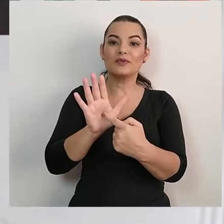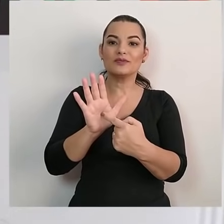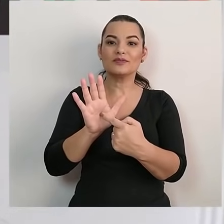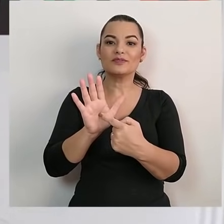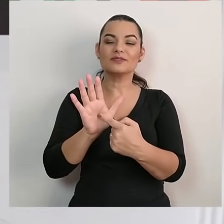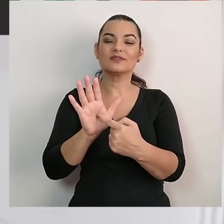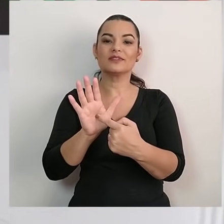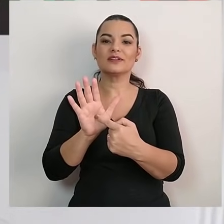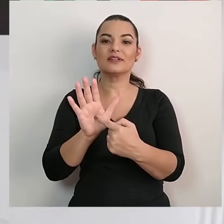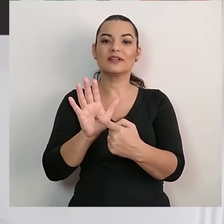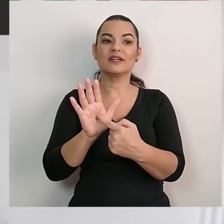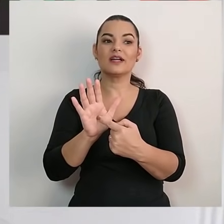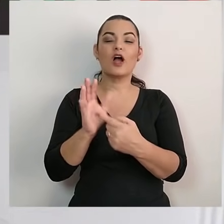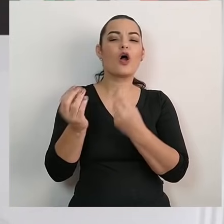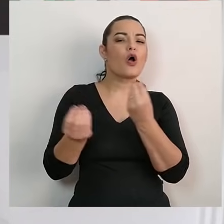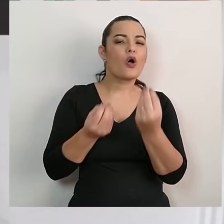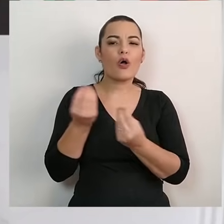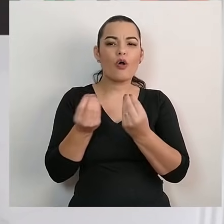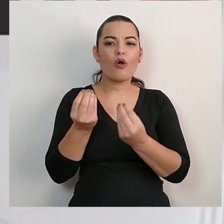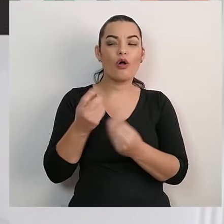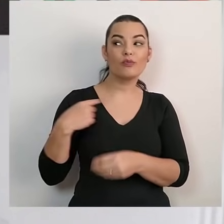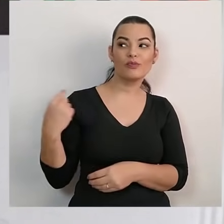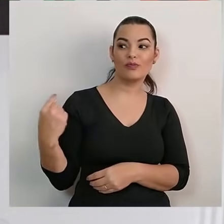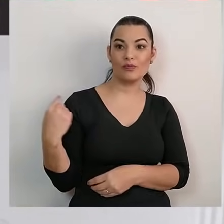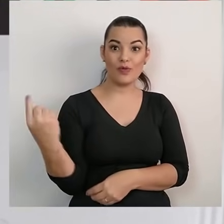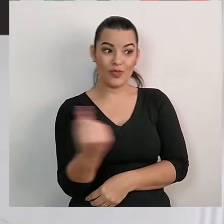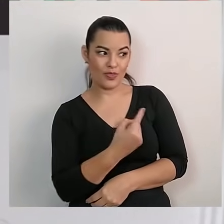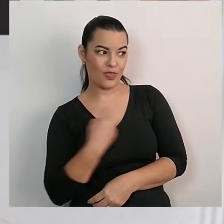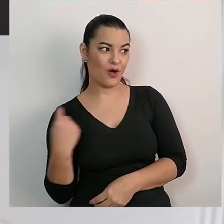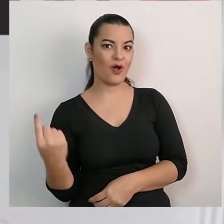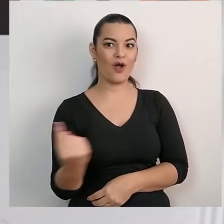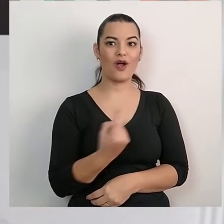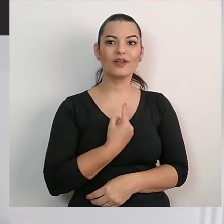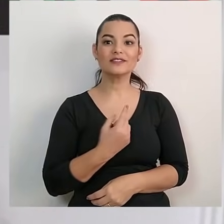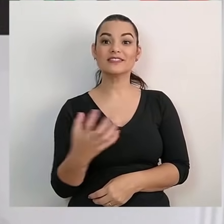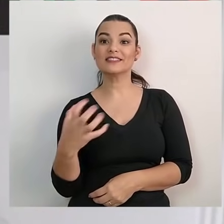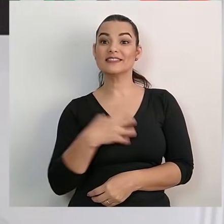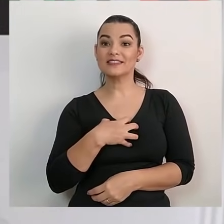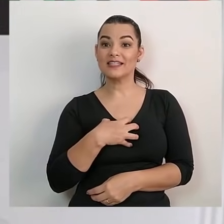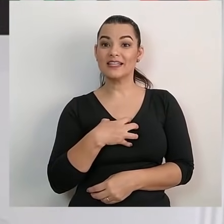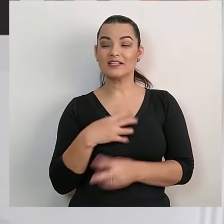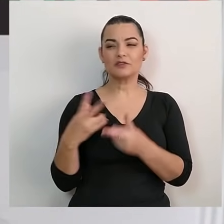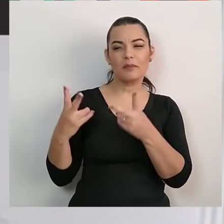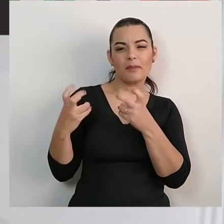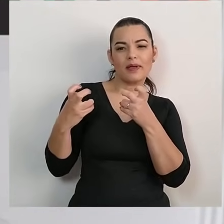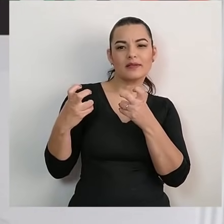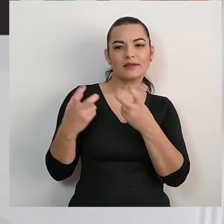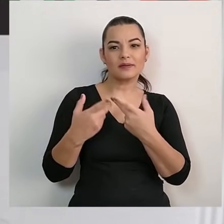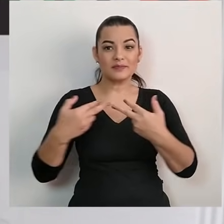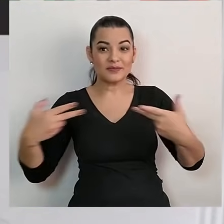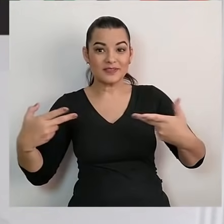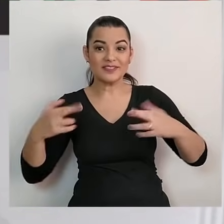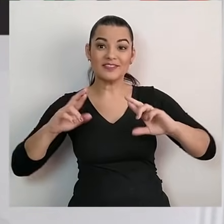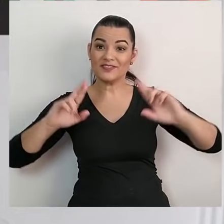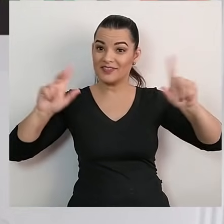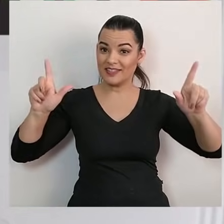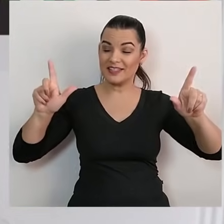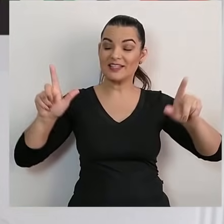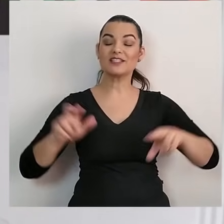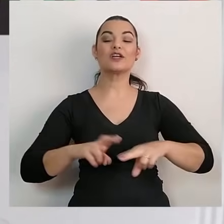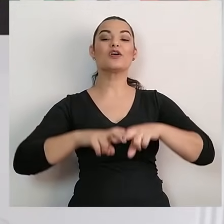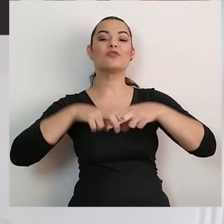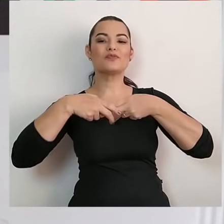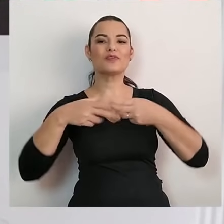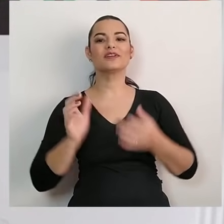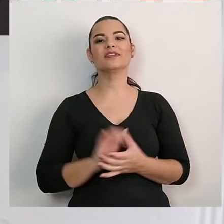nós percebemos as coisas de diferentes formas. Por isso que a Pro brincou aí no começo. Será que